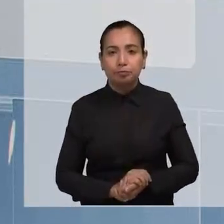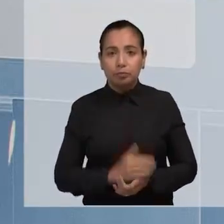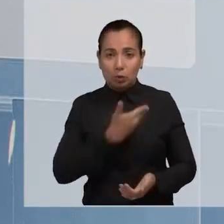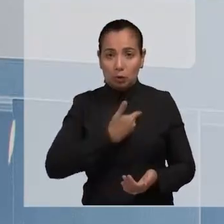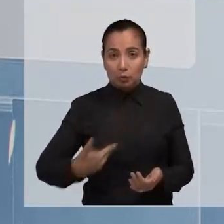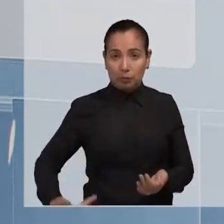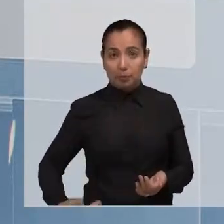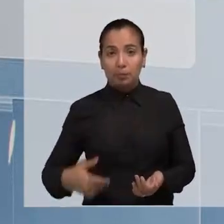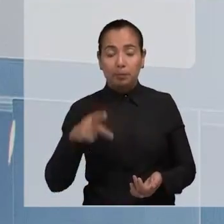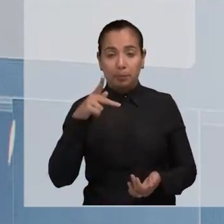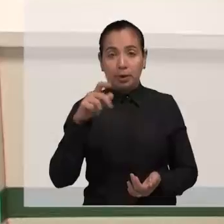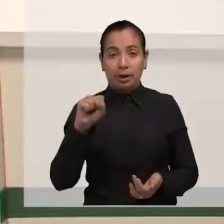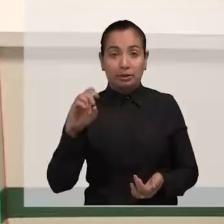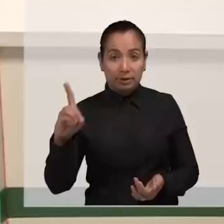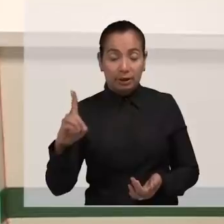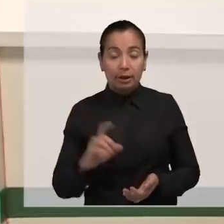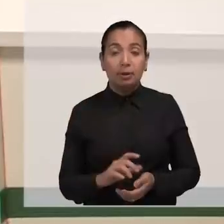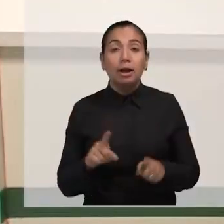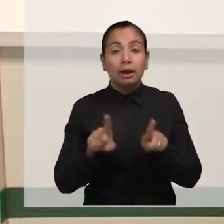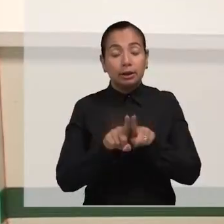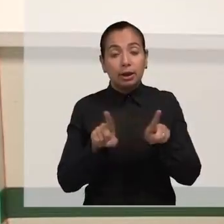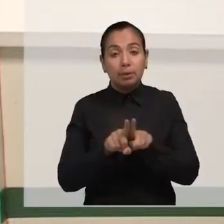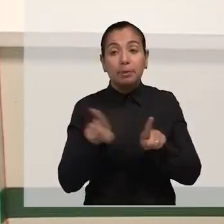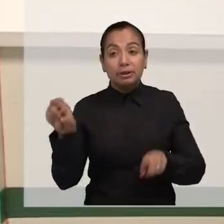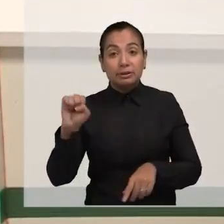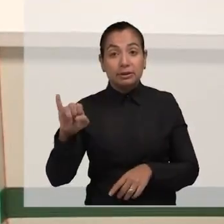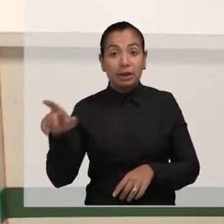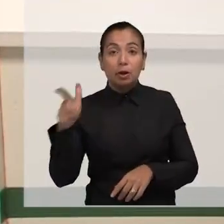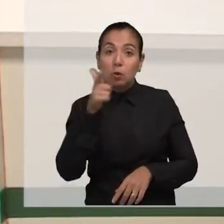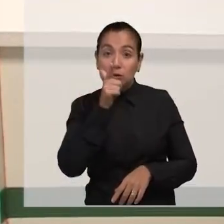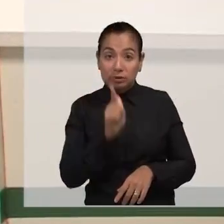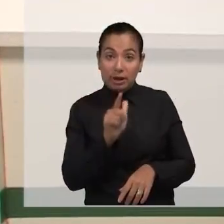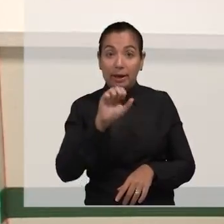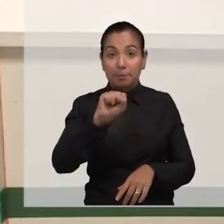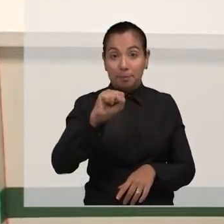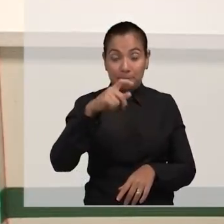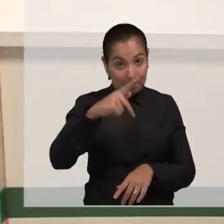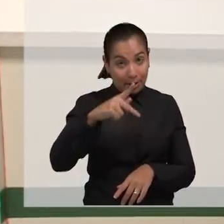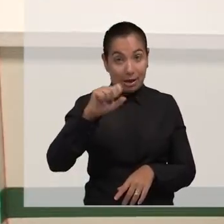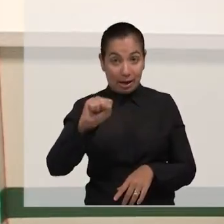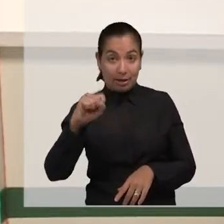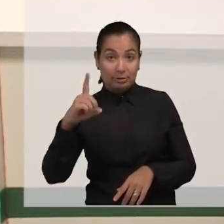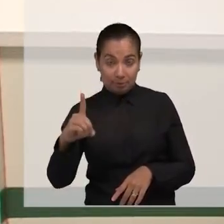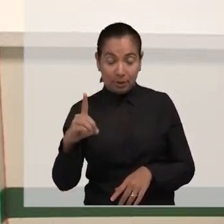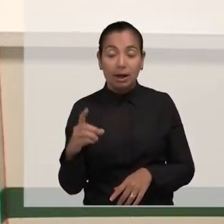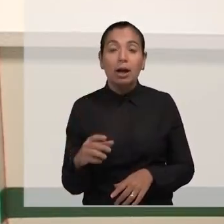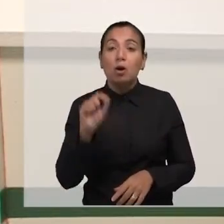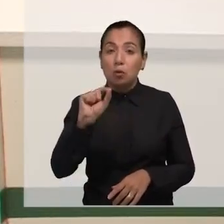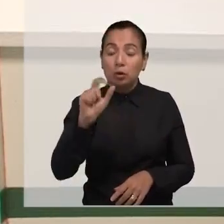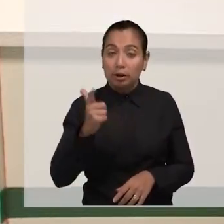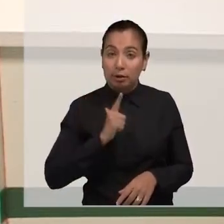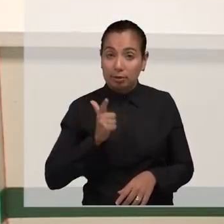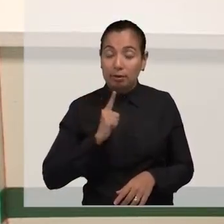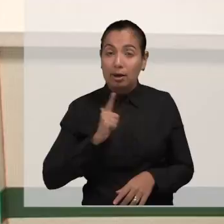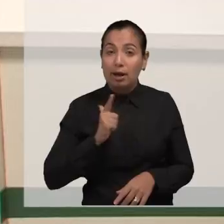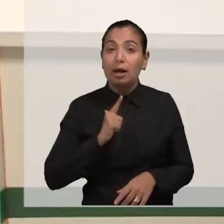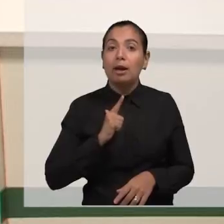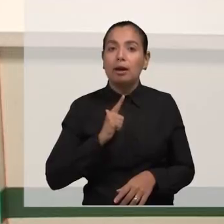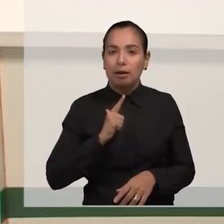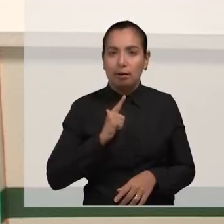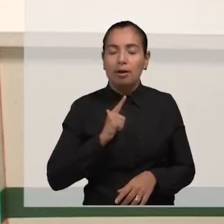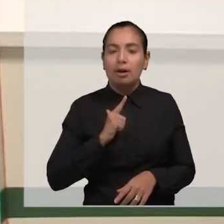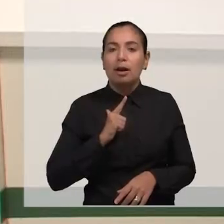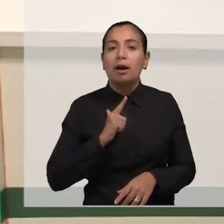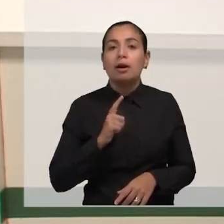que é do PSB, só falta resolver o problema de Pernambuco. Se ele conseguir o PSB, o Ciro, depois de todo esse tiroteio, sai